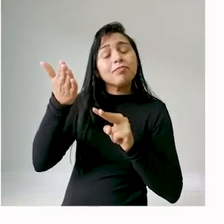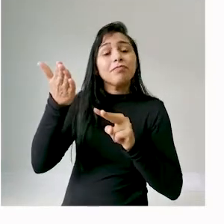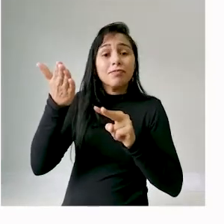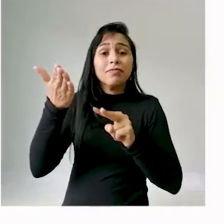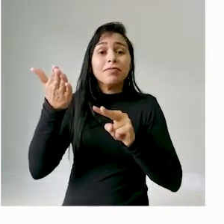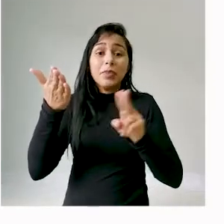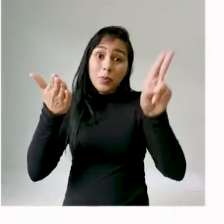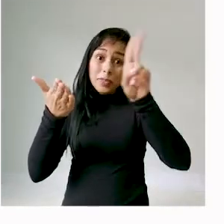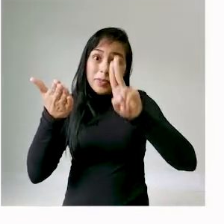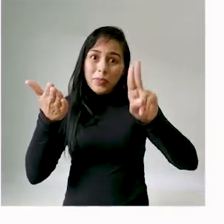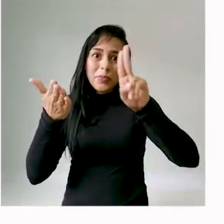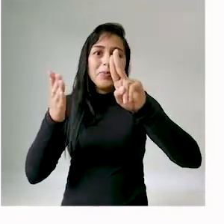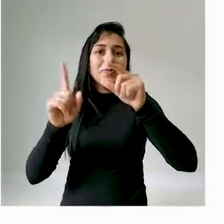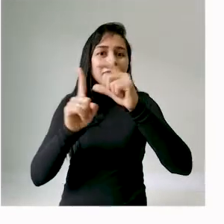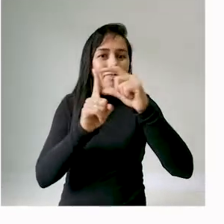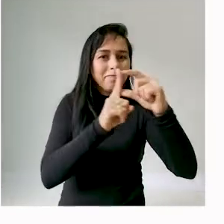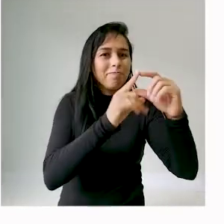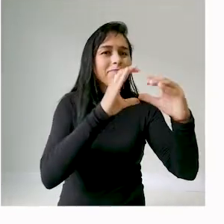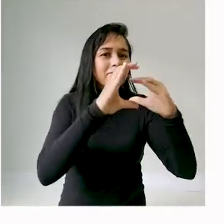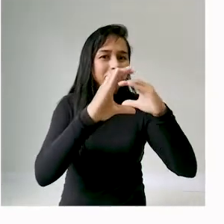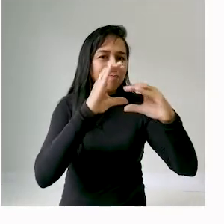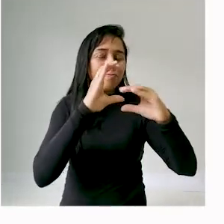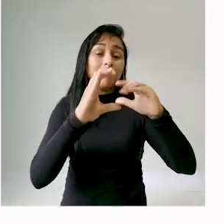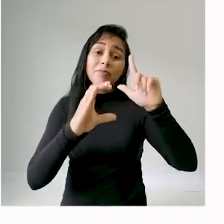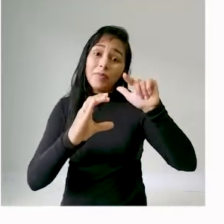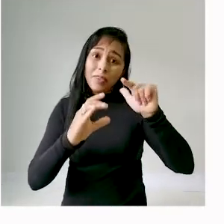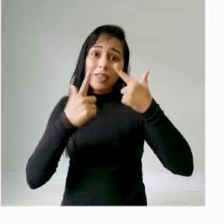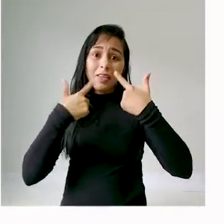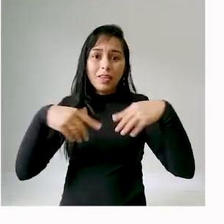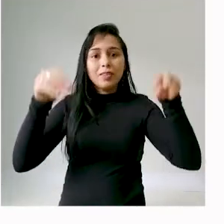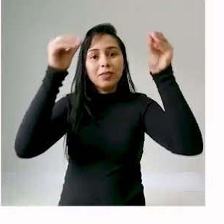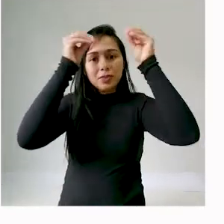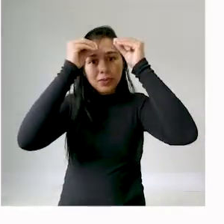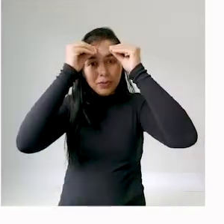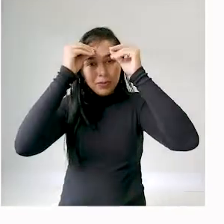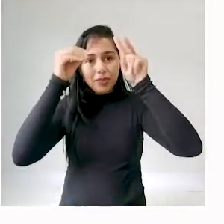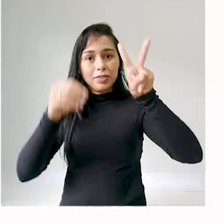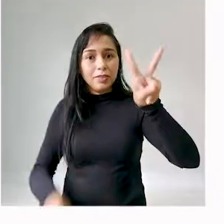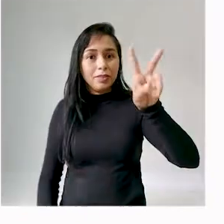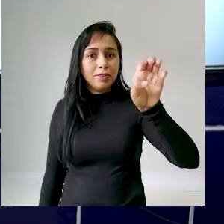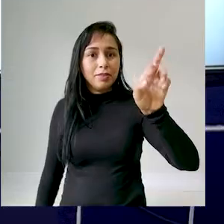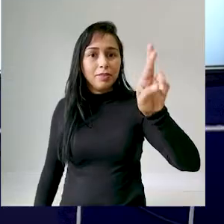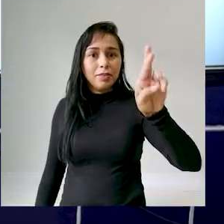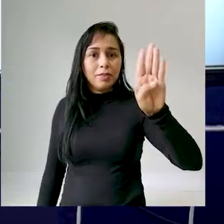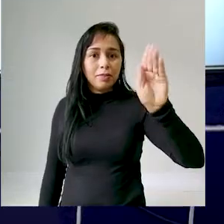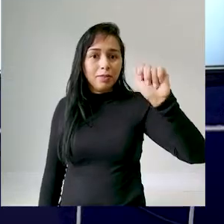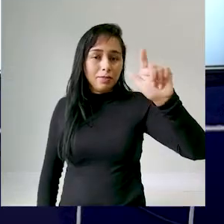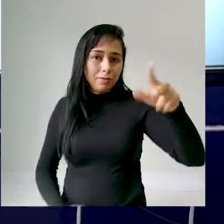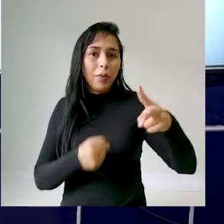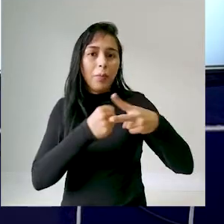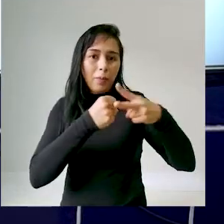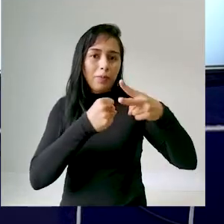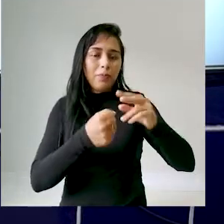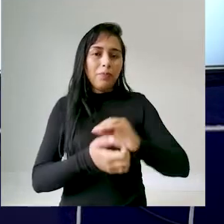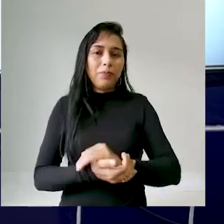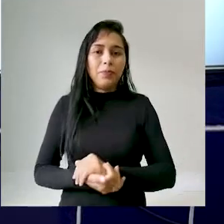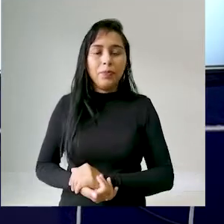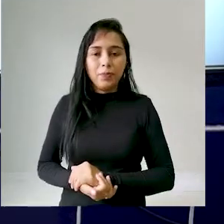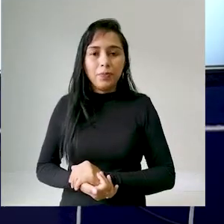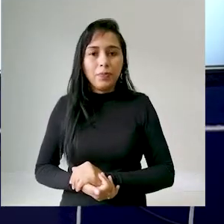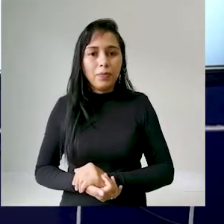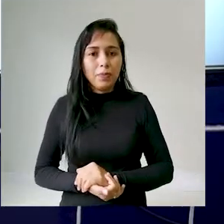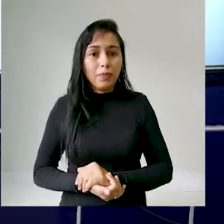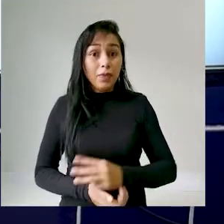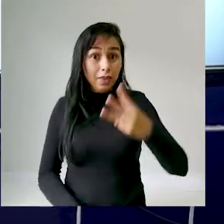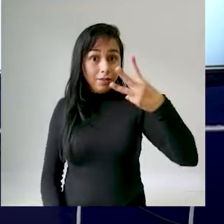estamos utilizando palavras para nos comunicar, portanto, fizemos uso da linguagem verbal. Na